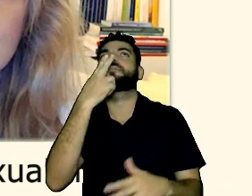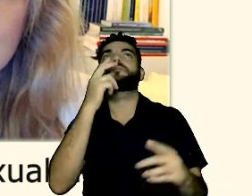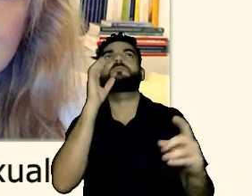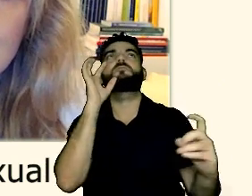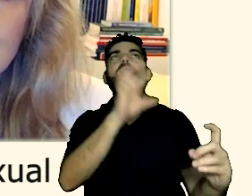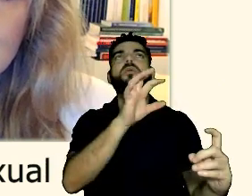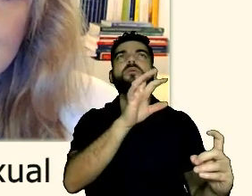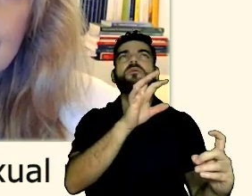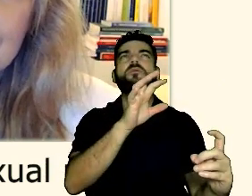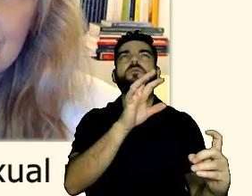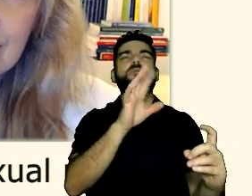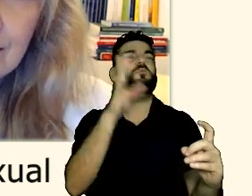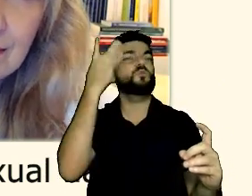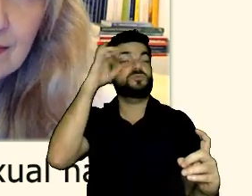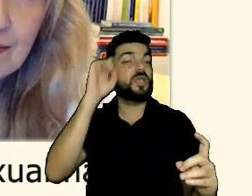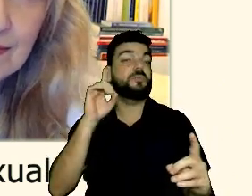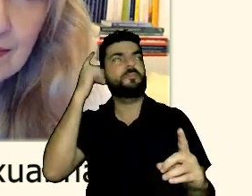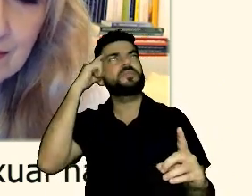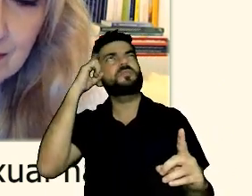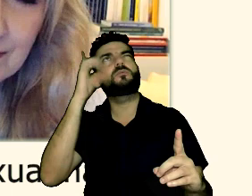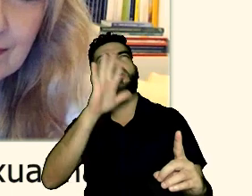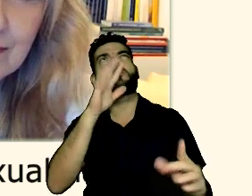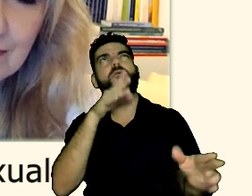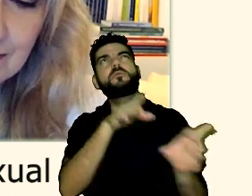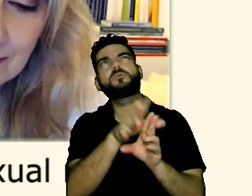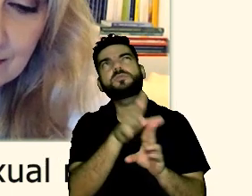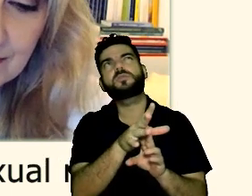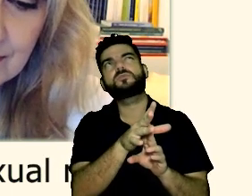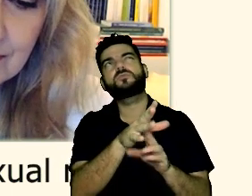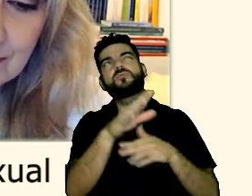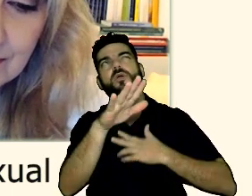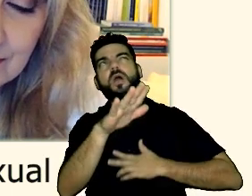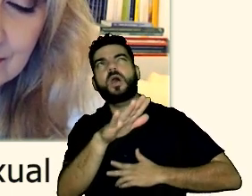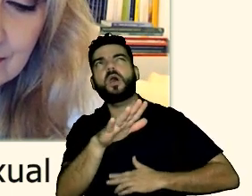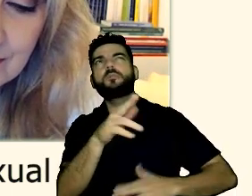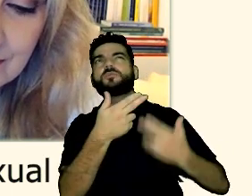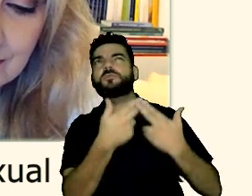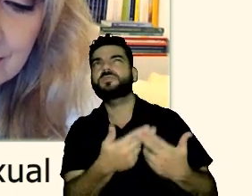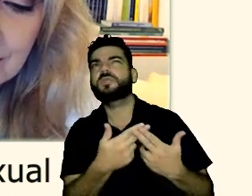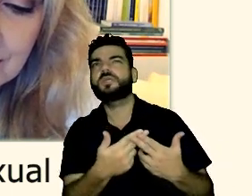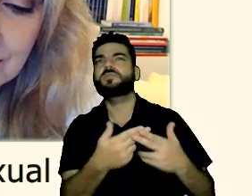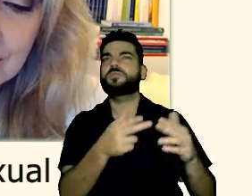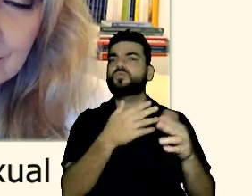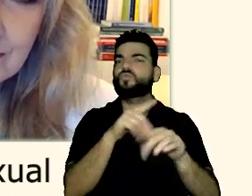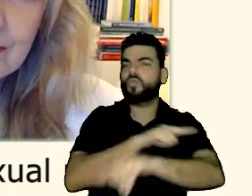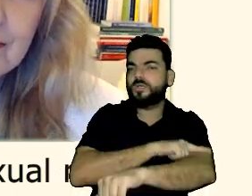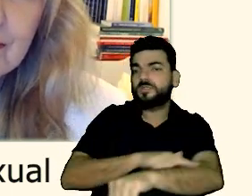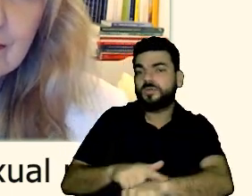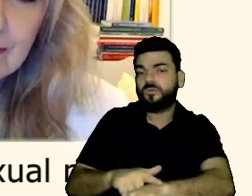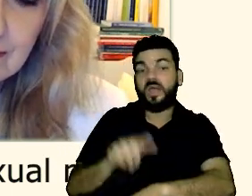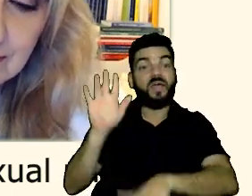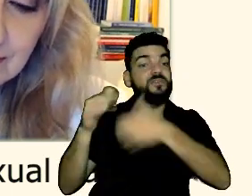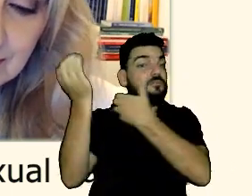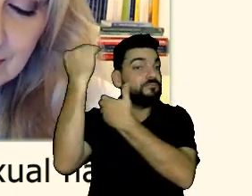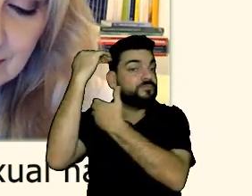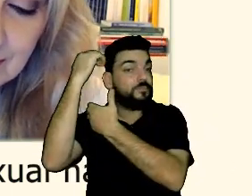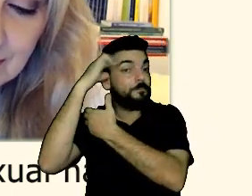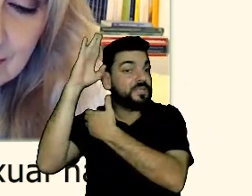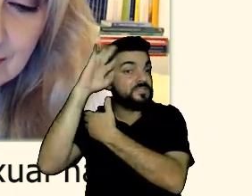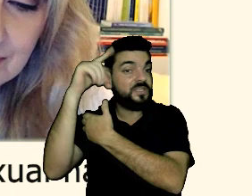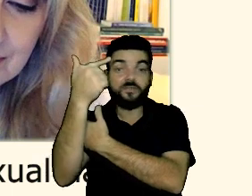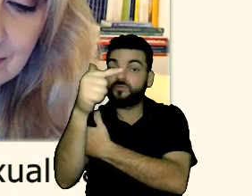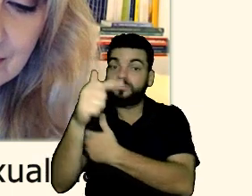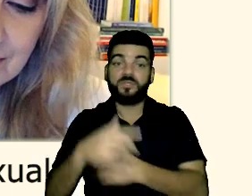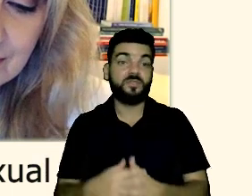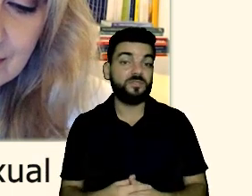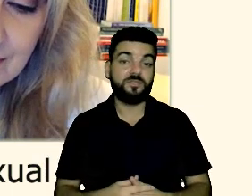mesmo, mas não há essa consciência de que existe uma forma menos violenta, uma forma melhor de se comunicar. E veja,